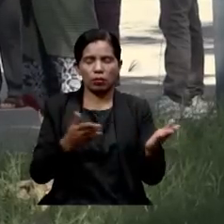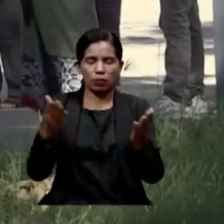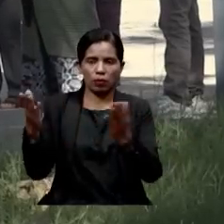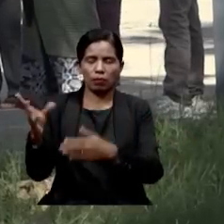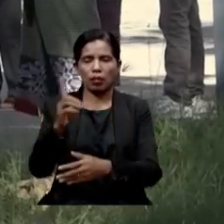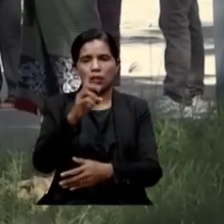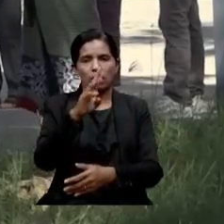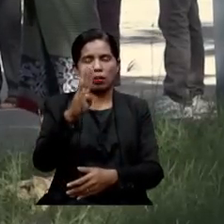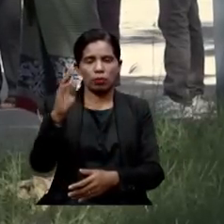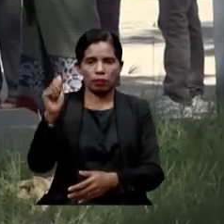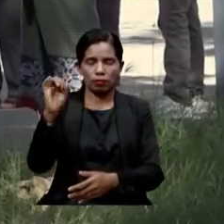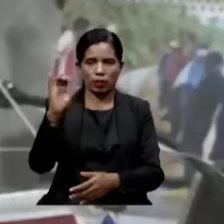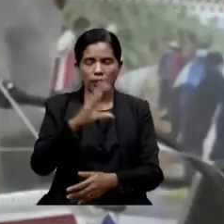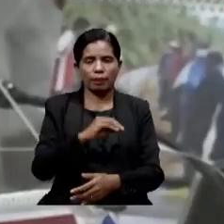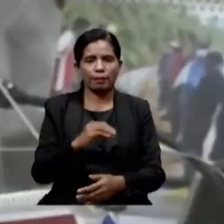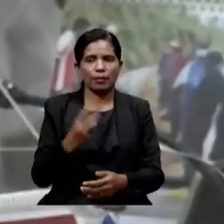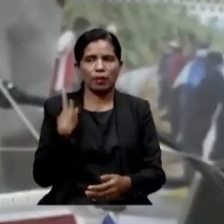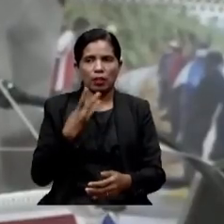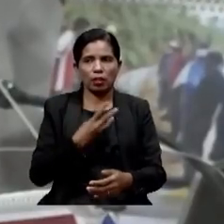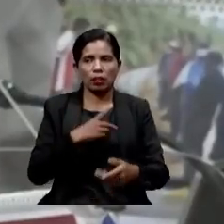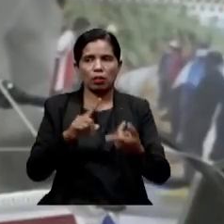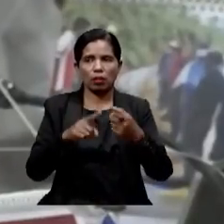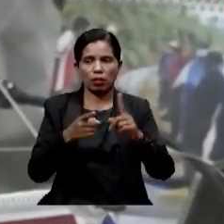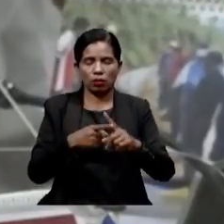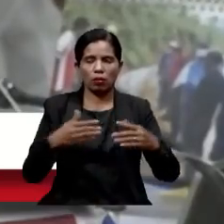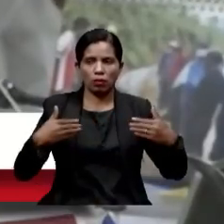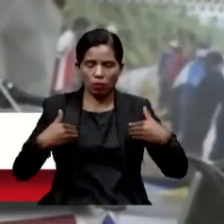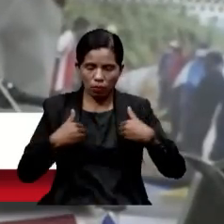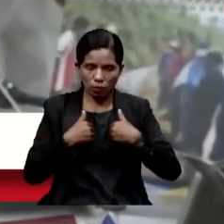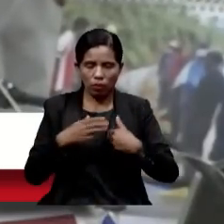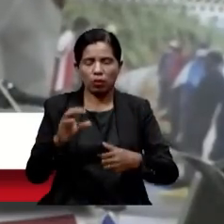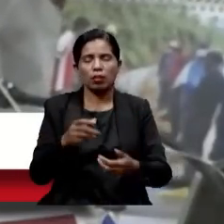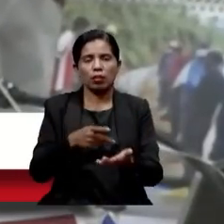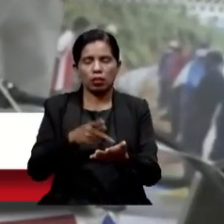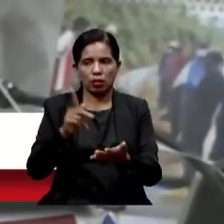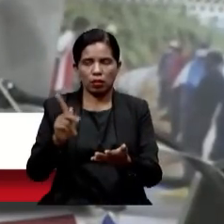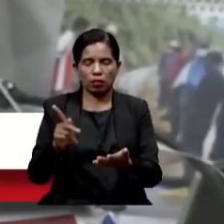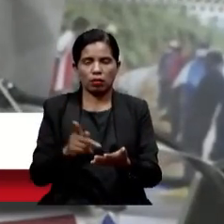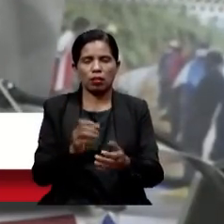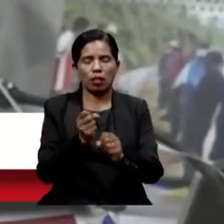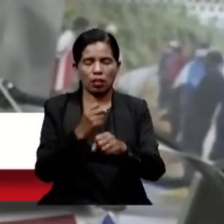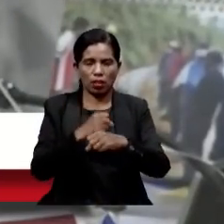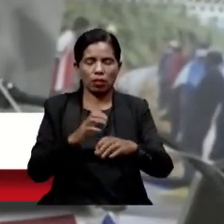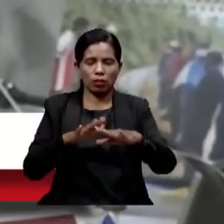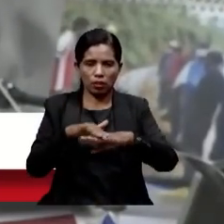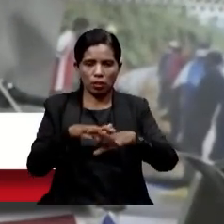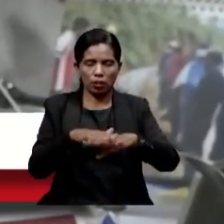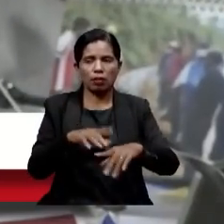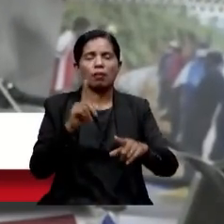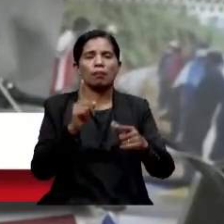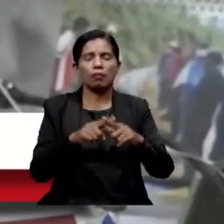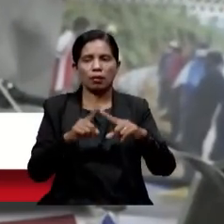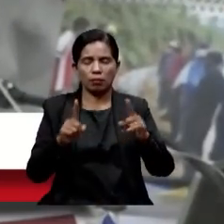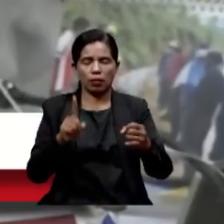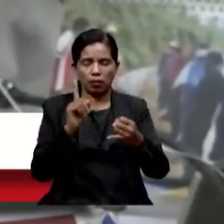Dubai. Itenia feto malu kitene malu ser nene kole no gasta osam ba halo produsaun tais. Mebe ikus fali